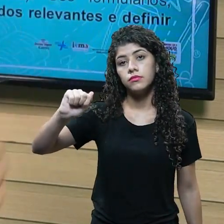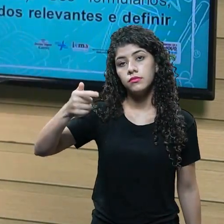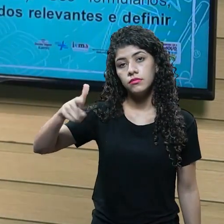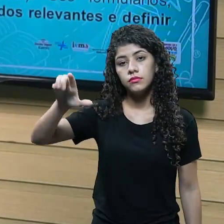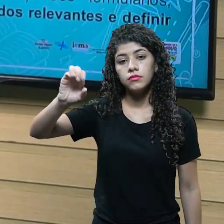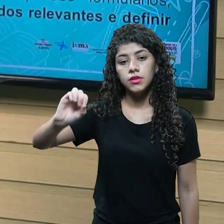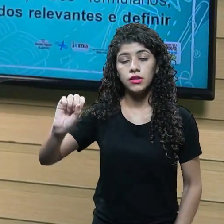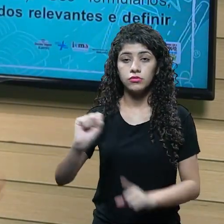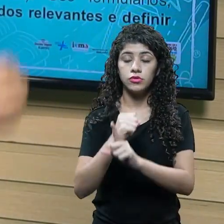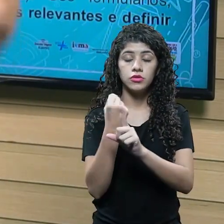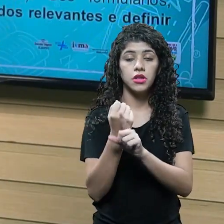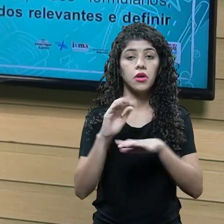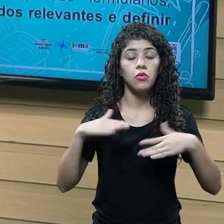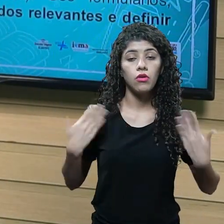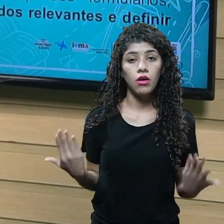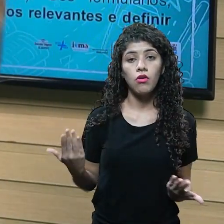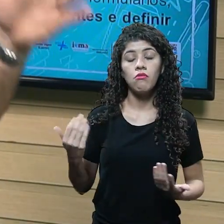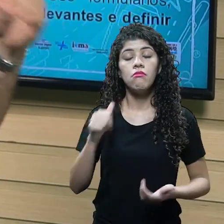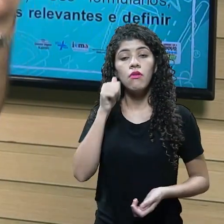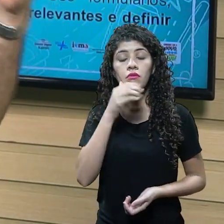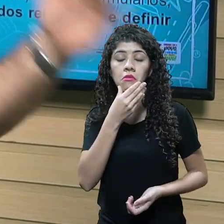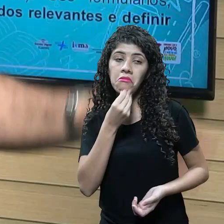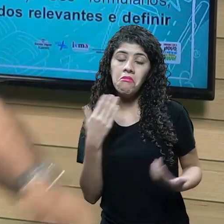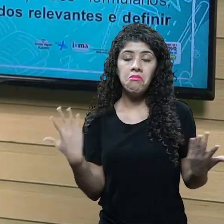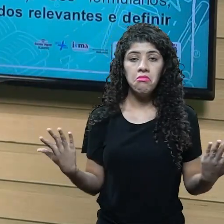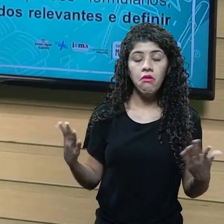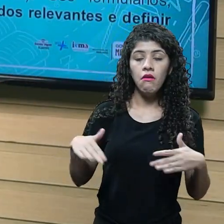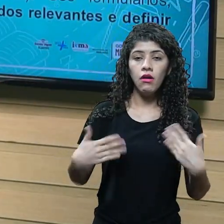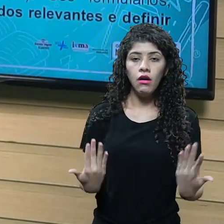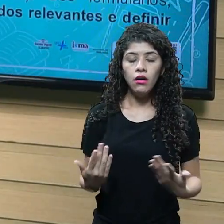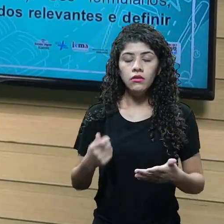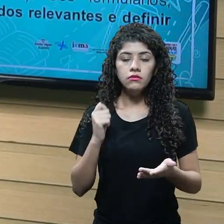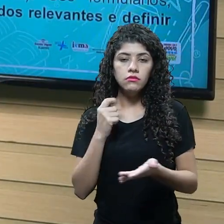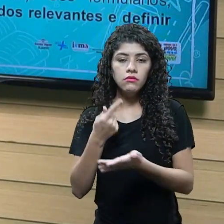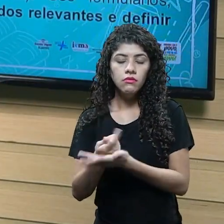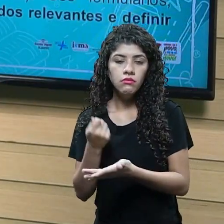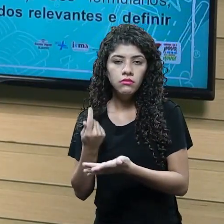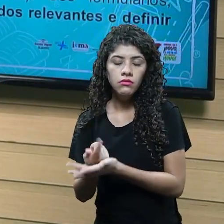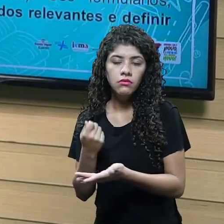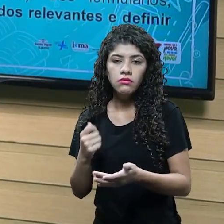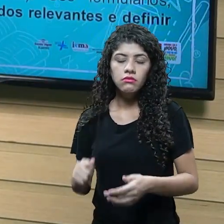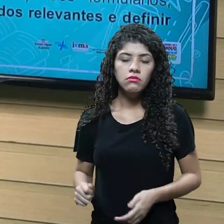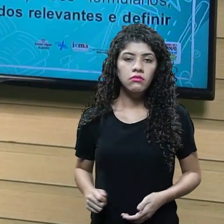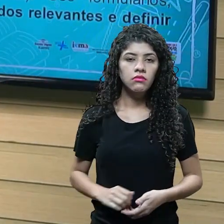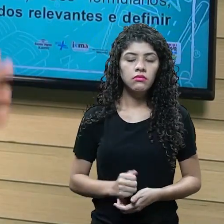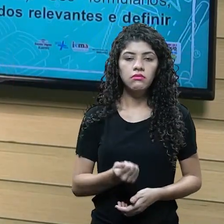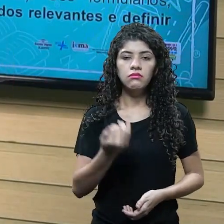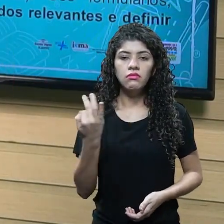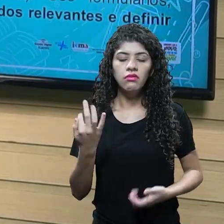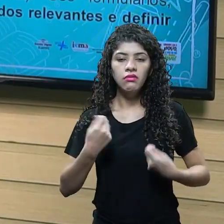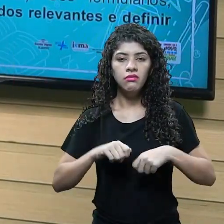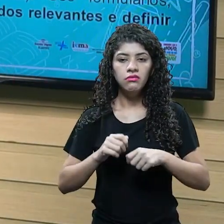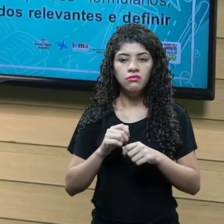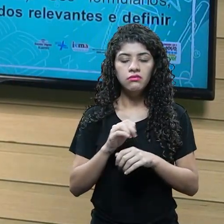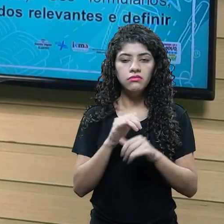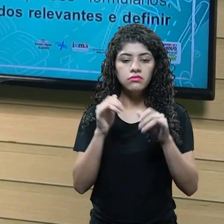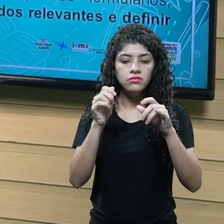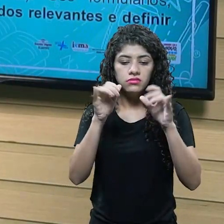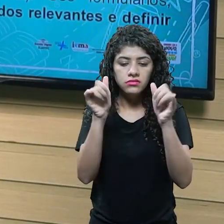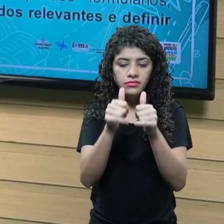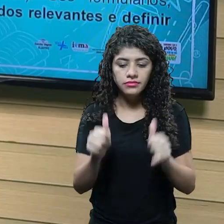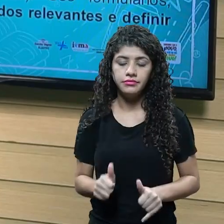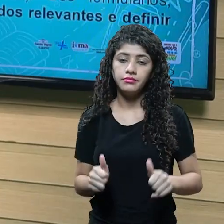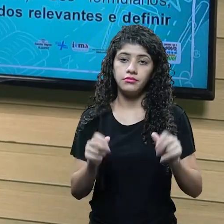classe social, a quantidade de gastos que ela faz no comércio, assim por diante. Então ela tem que disseminar, tem que filtrar, tem